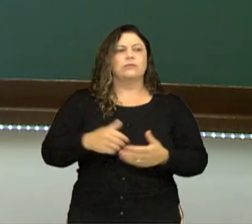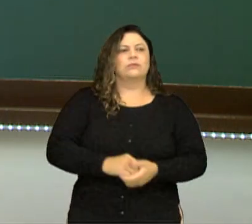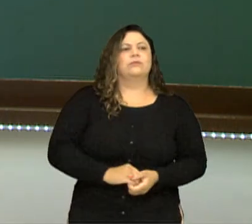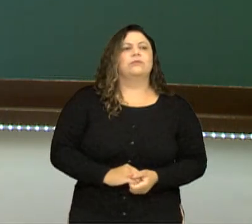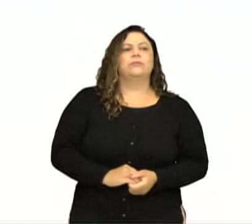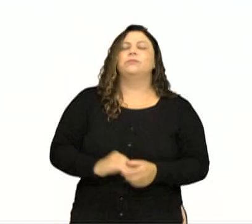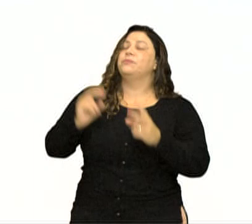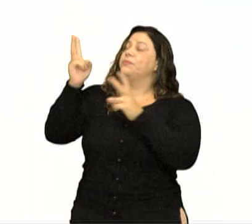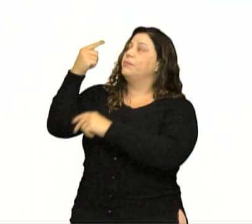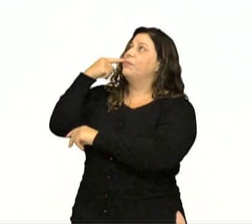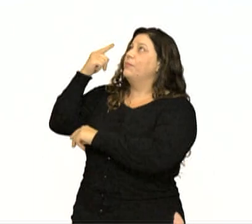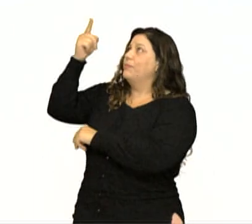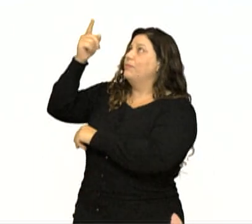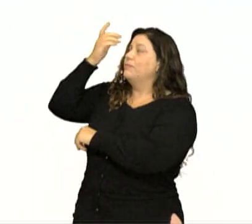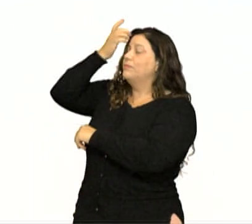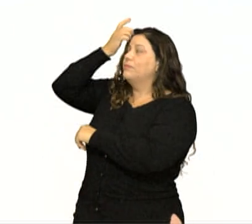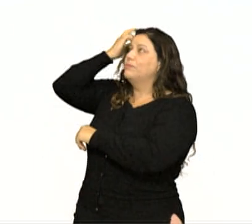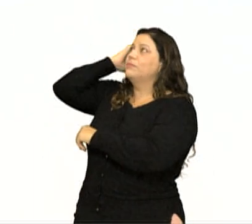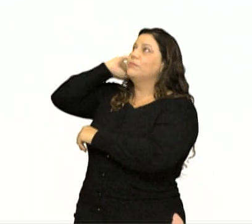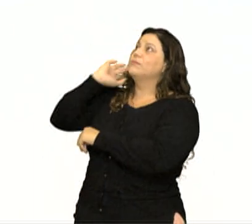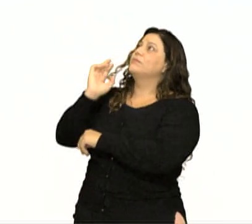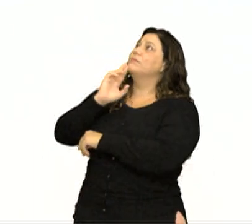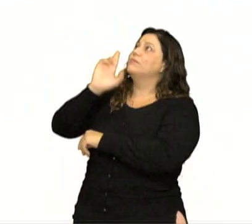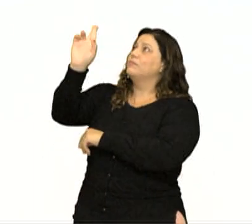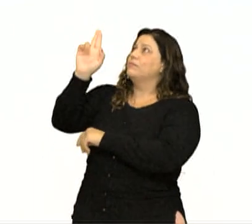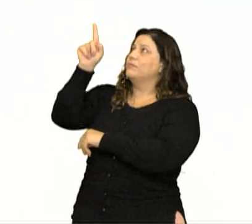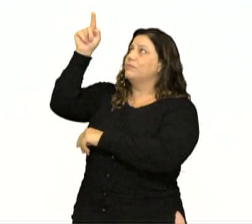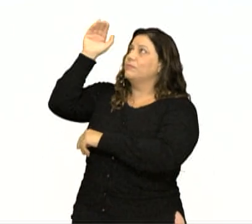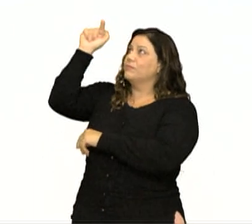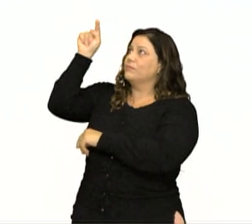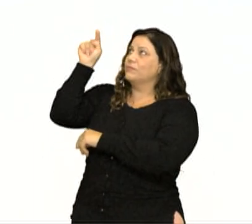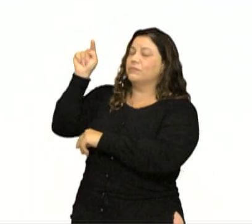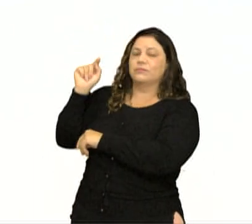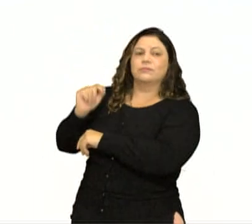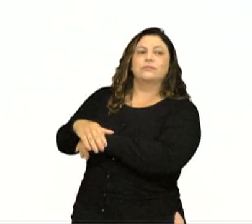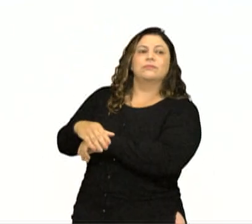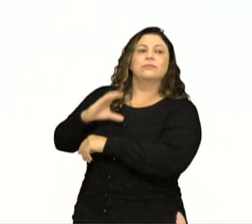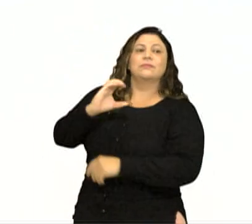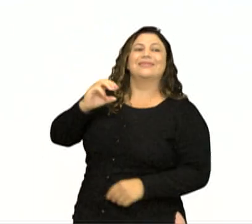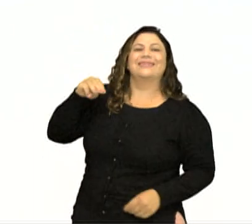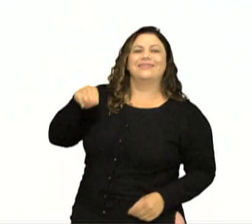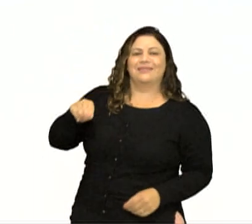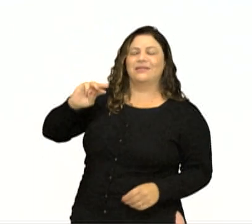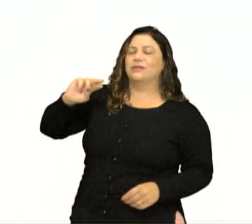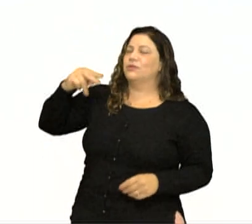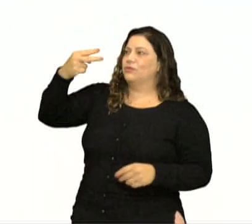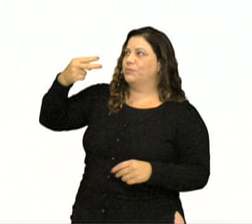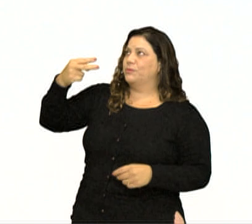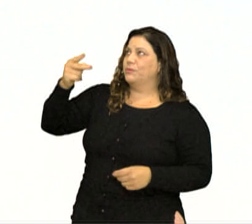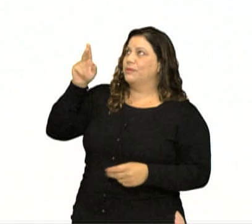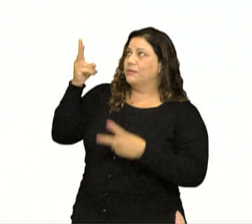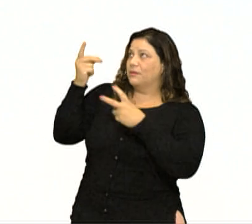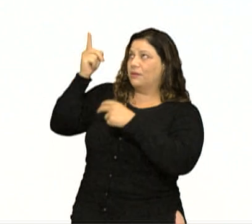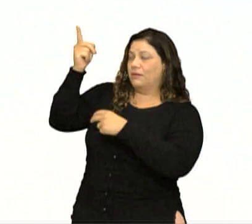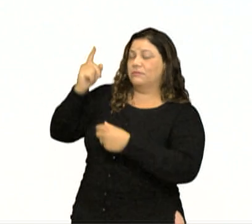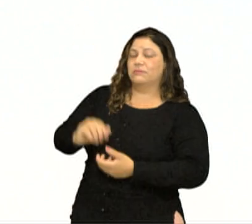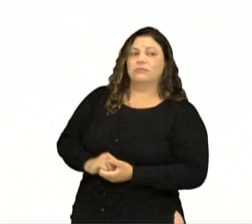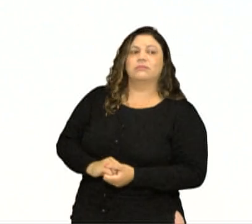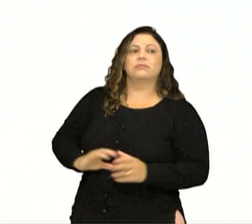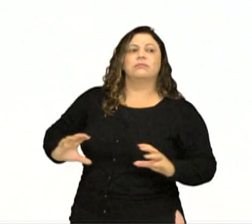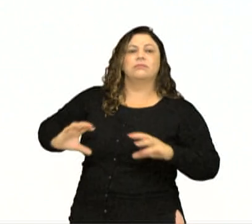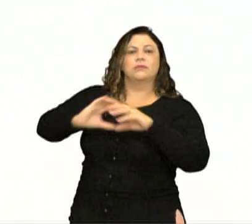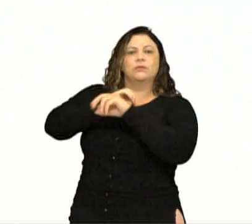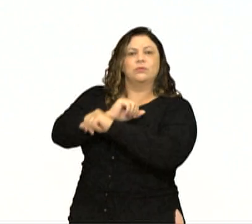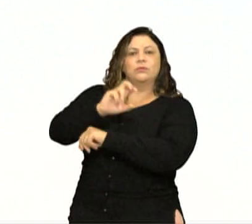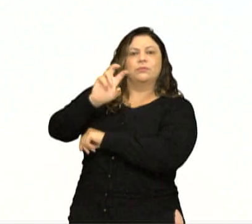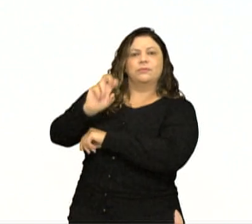ou 2.304 centímetros quadrados. Cara, tá em centímetros, tá? Se você arredondar para 50, pessoal, você vai